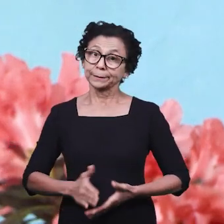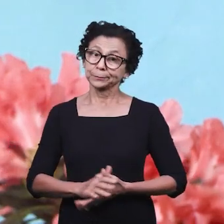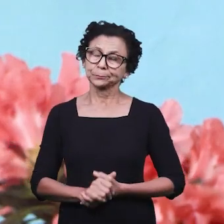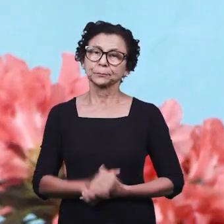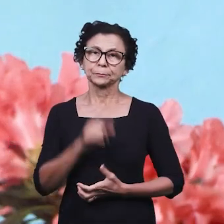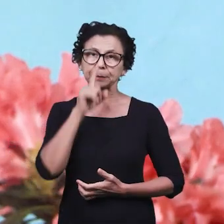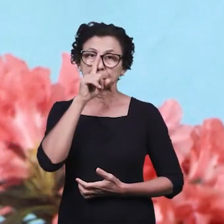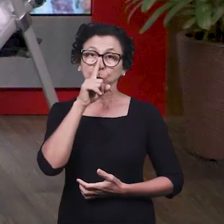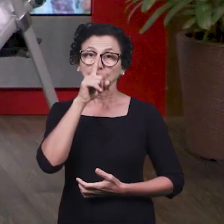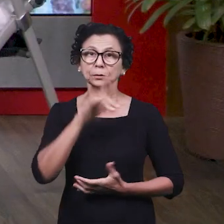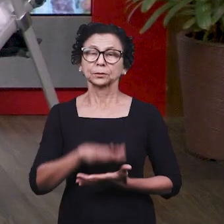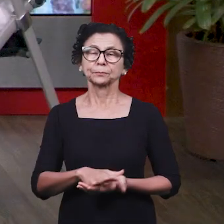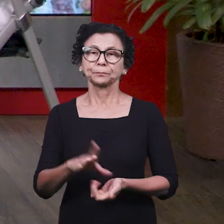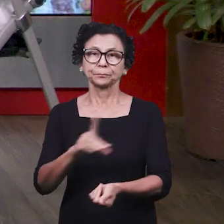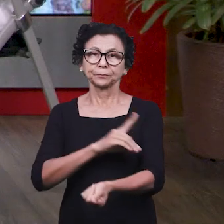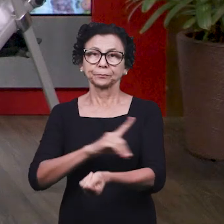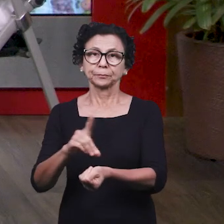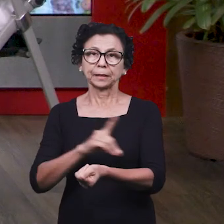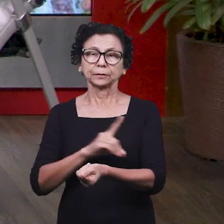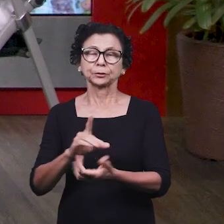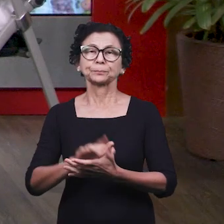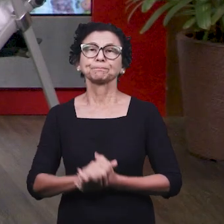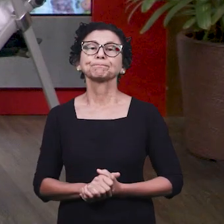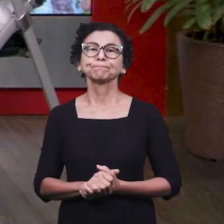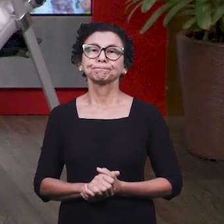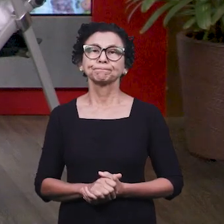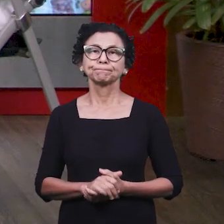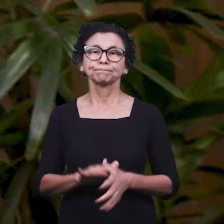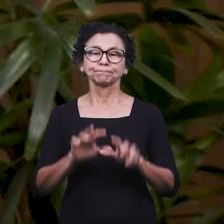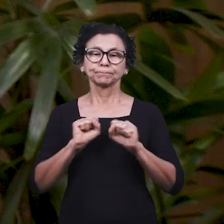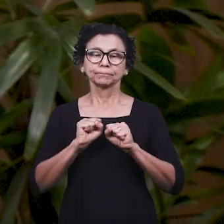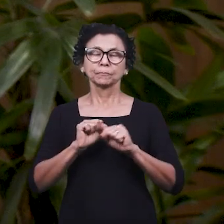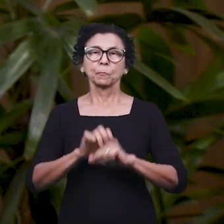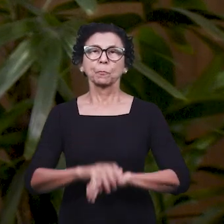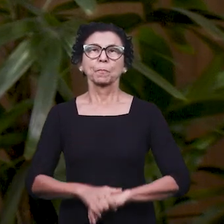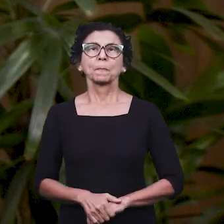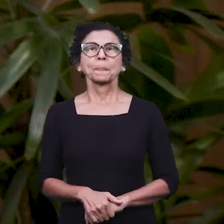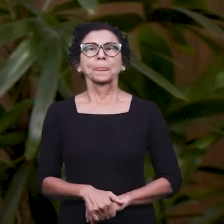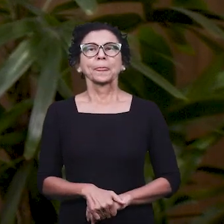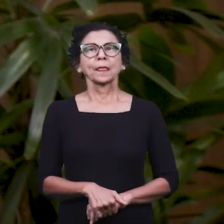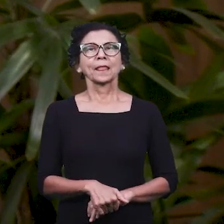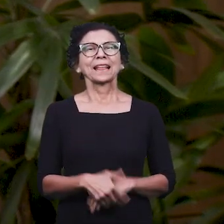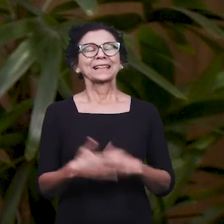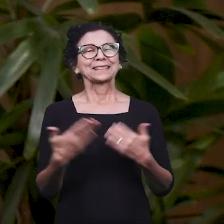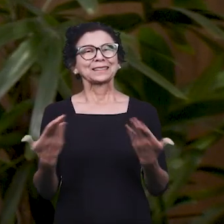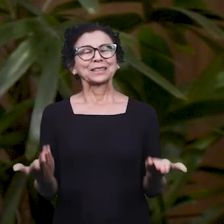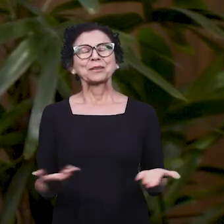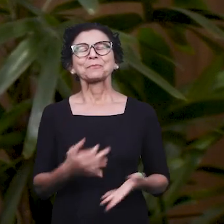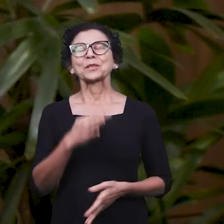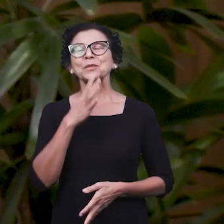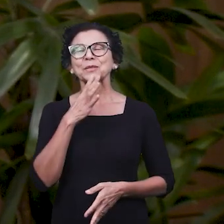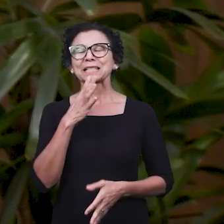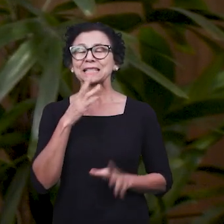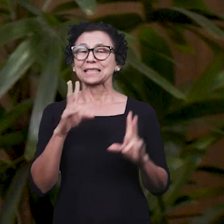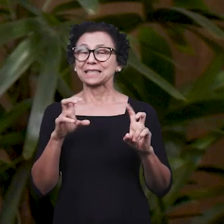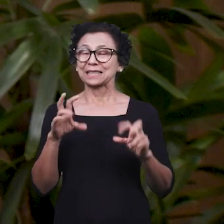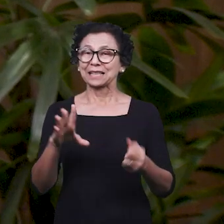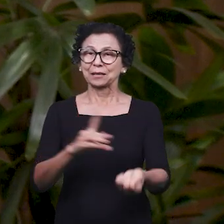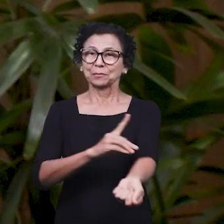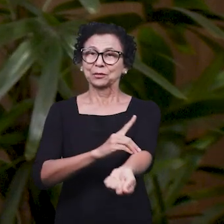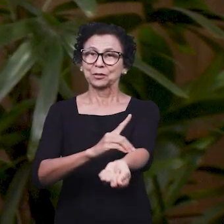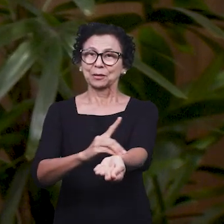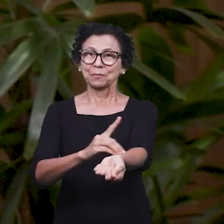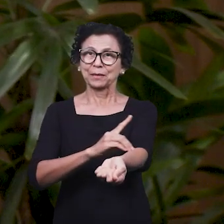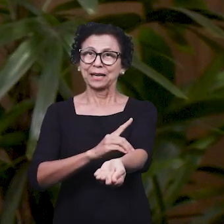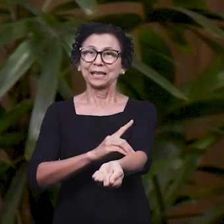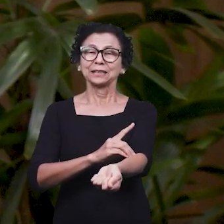desenvolver a diabetes. Muito bem. Agora, né, que nós conhecemos melhor sobre esse tema de diabetes e